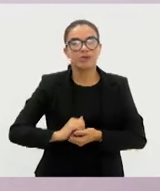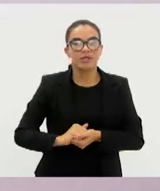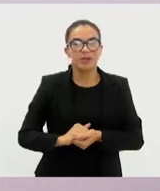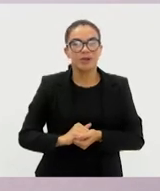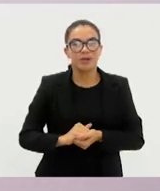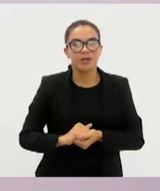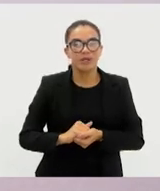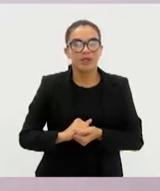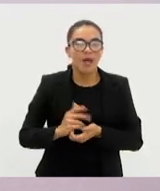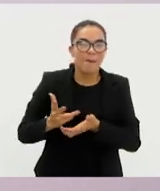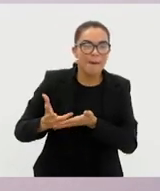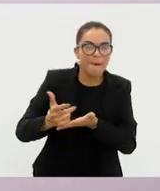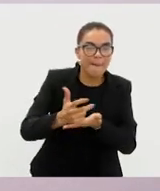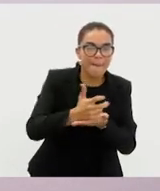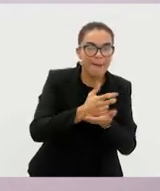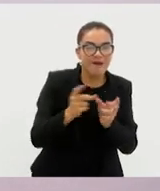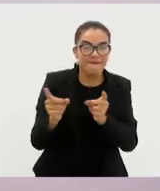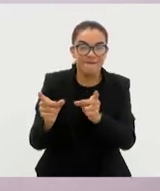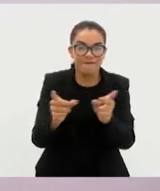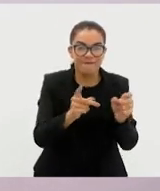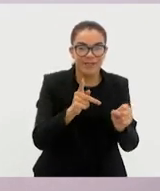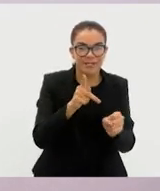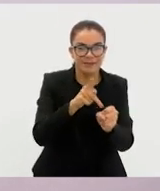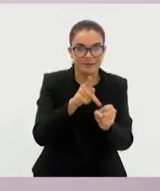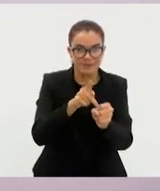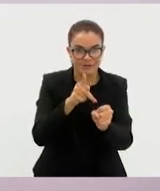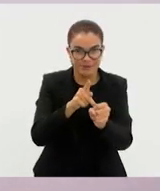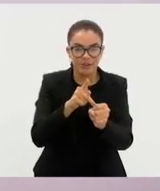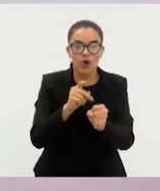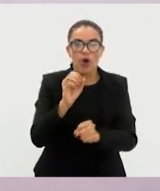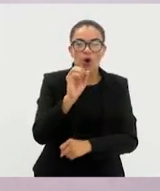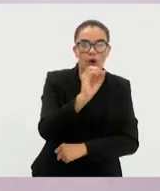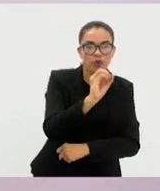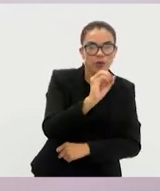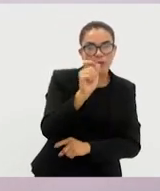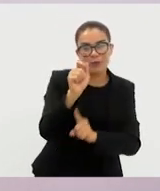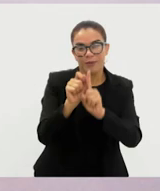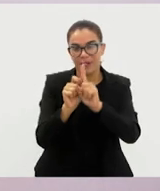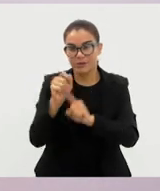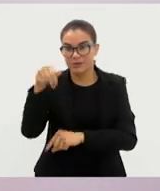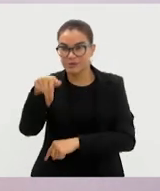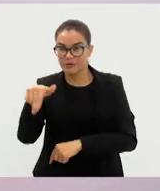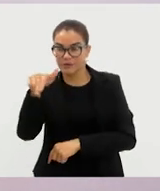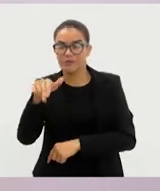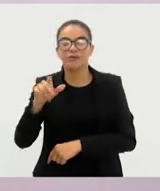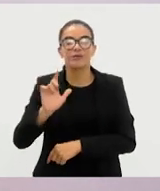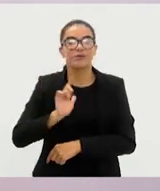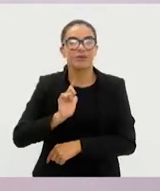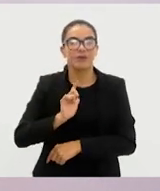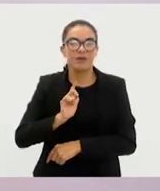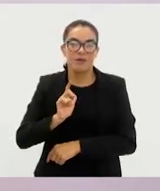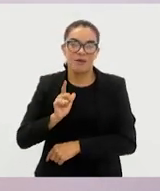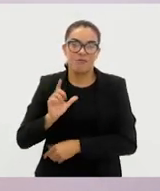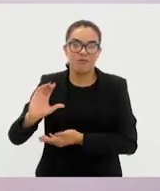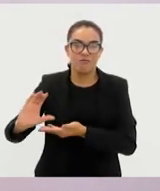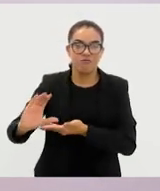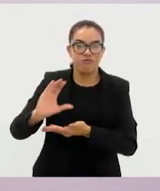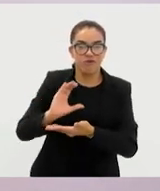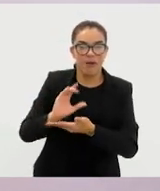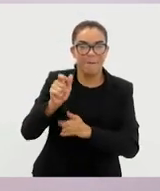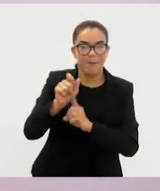as receitas de petróleo com relação de outubro a novembro, né, em novembro a gente recebe no mês de janeiro,